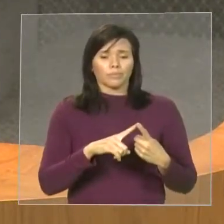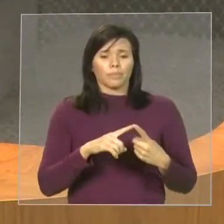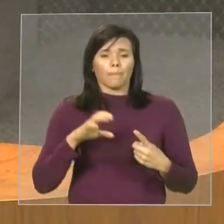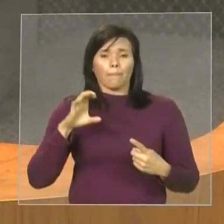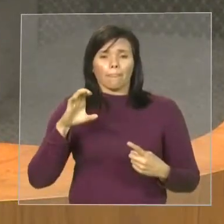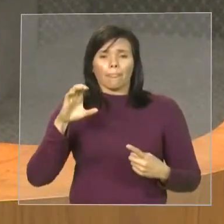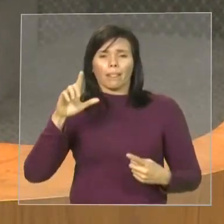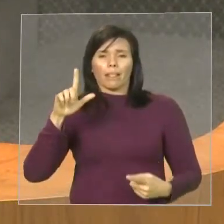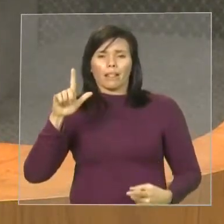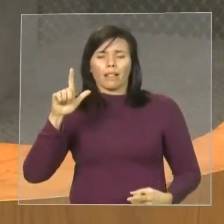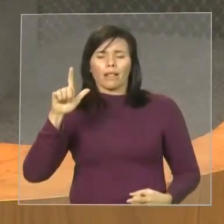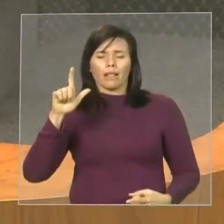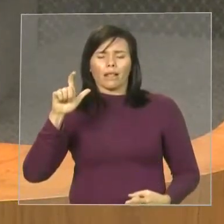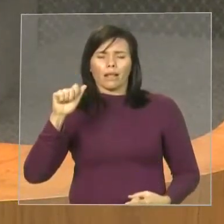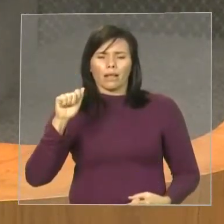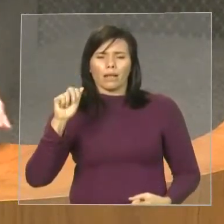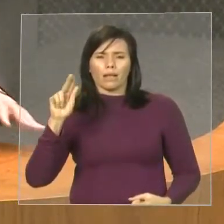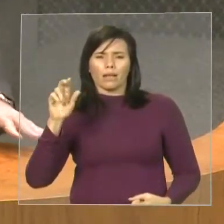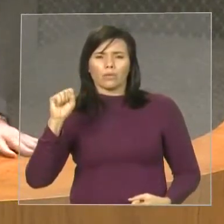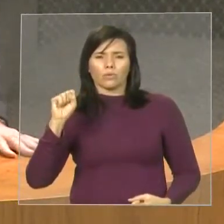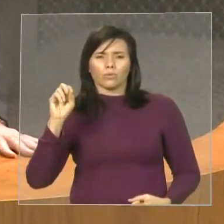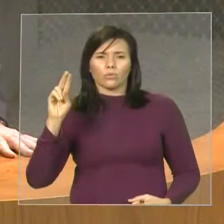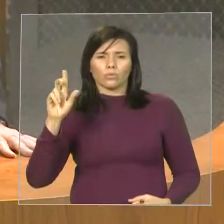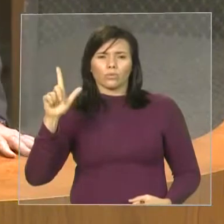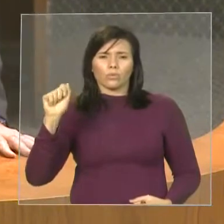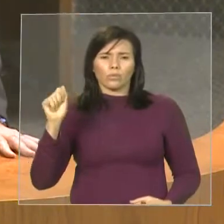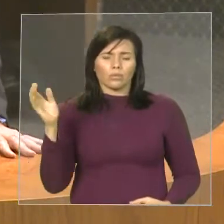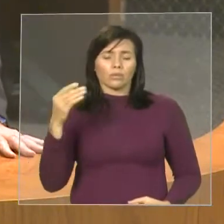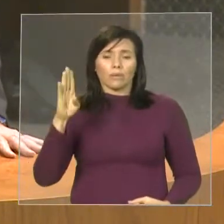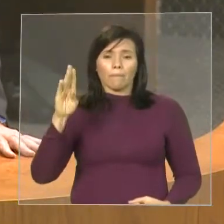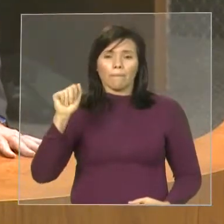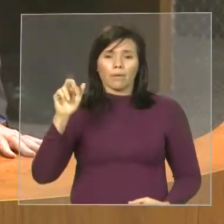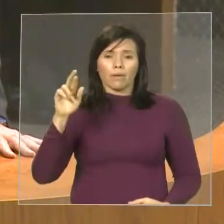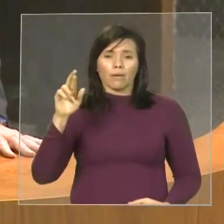questão... Deputado Hélio, permita a Vossa Excelência.